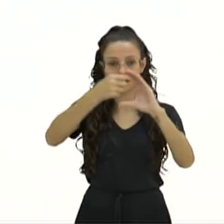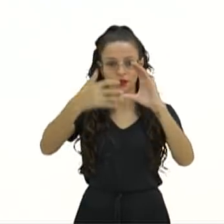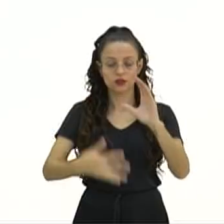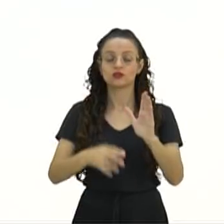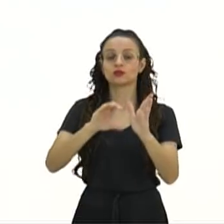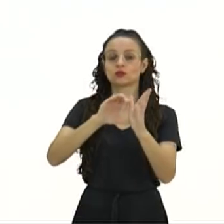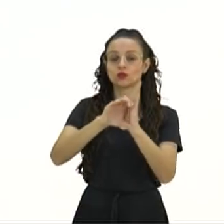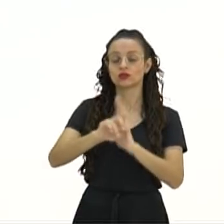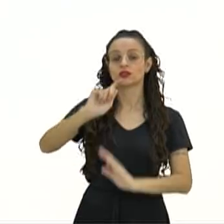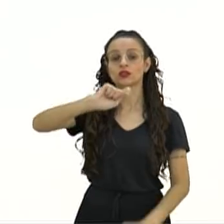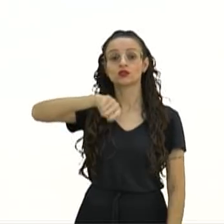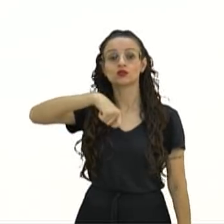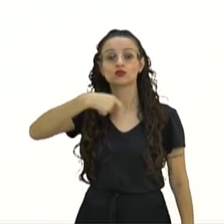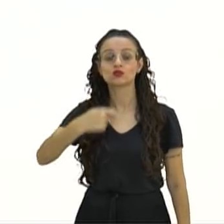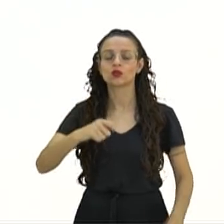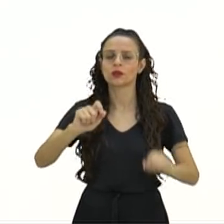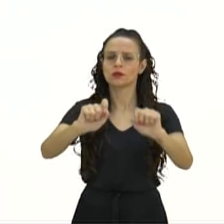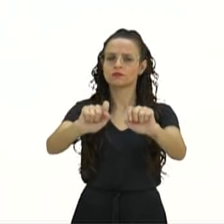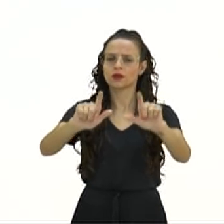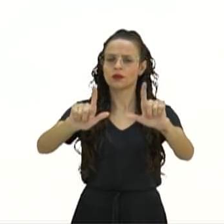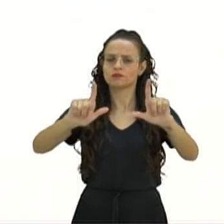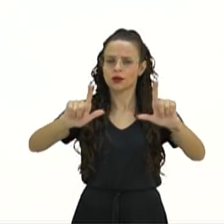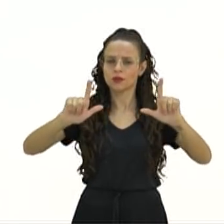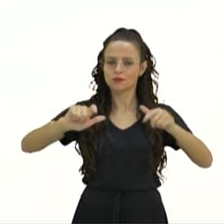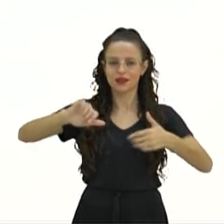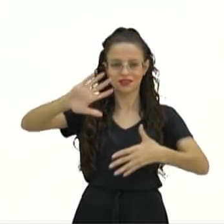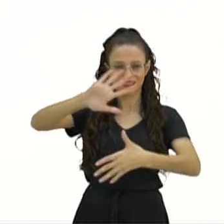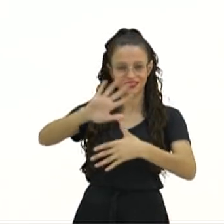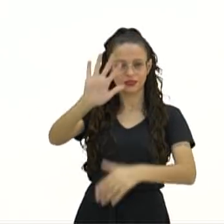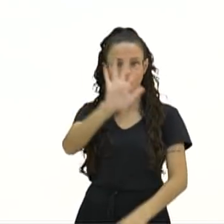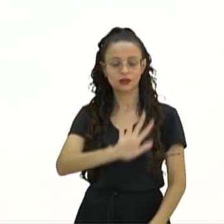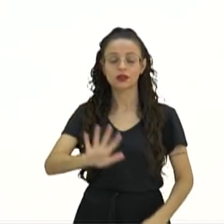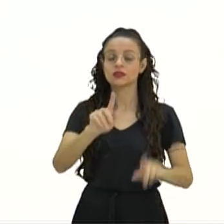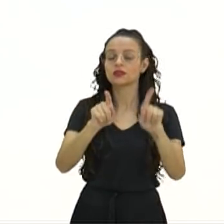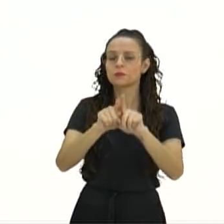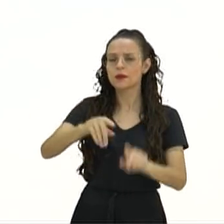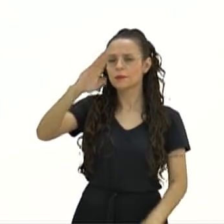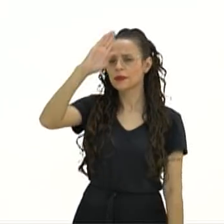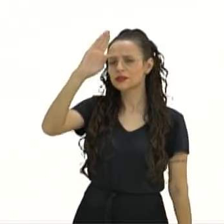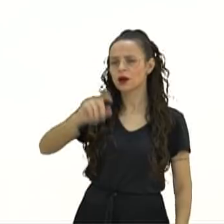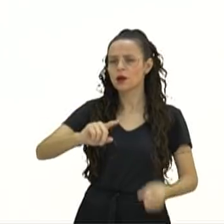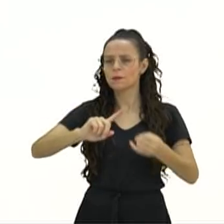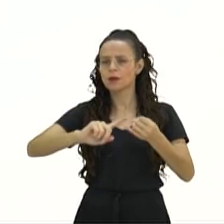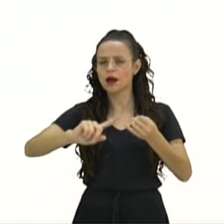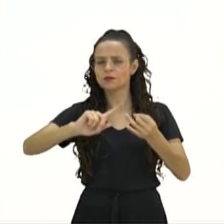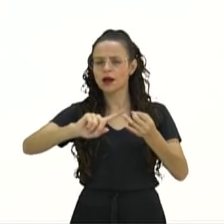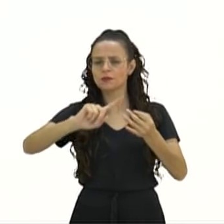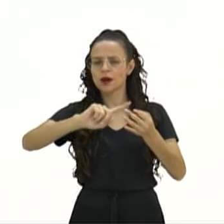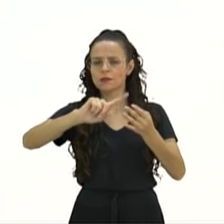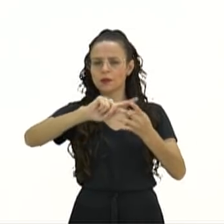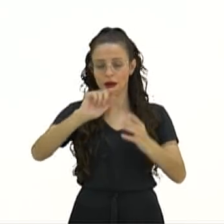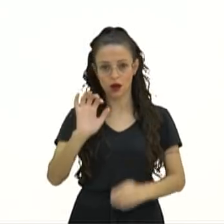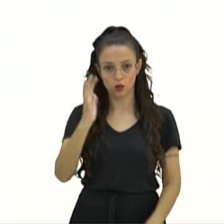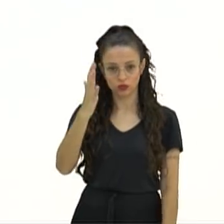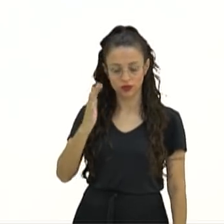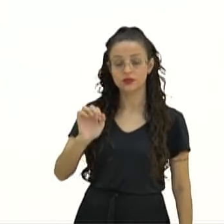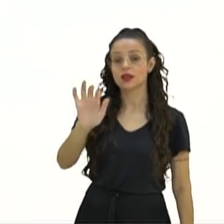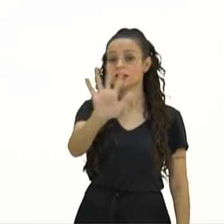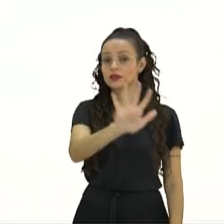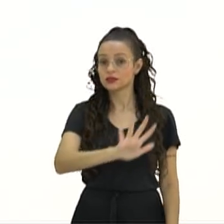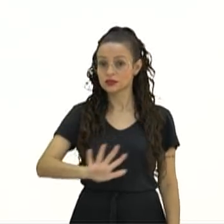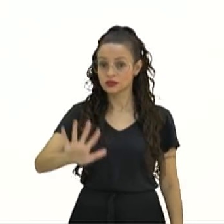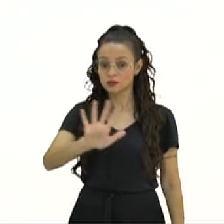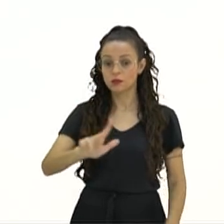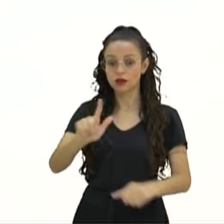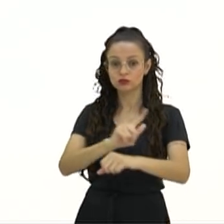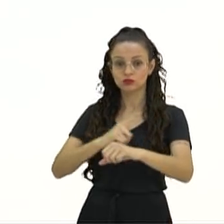sobre escala cartográfica, bem como os principais fenômenos e processos que acontecem no espaço